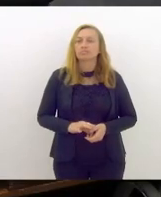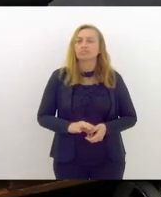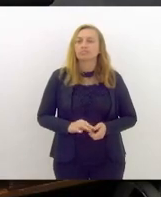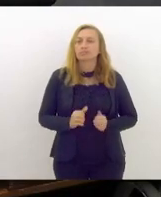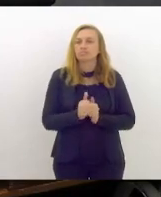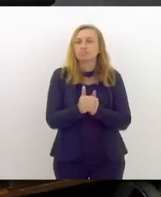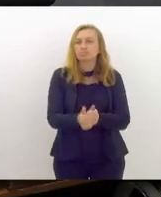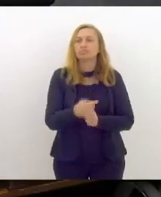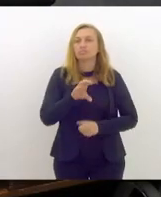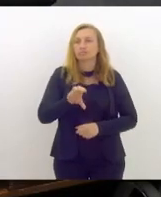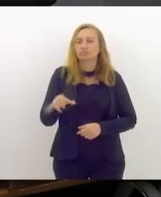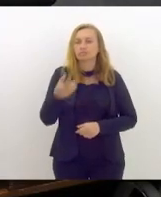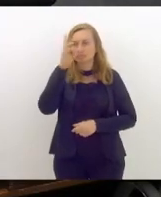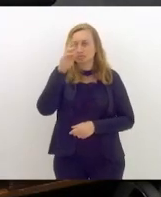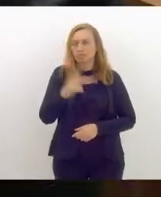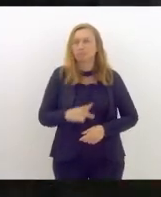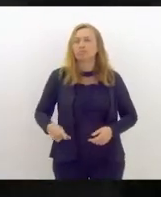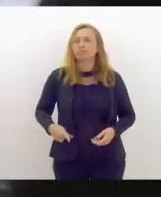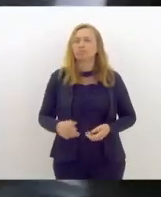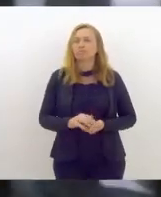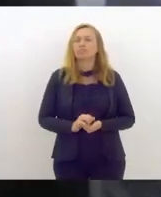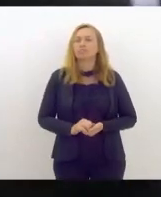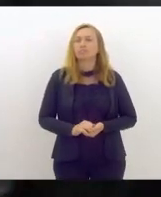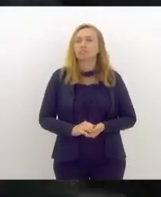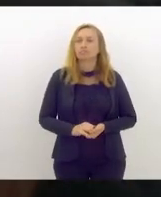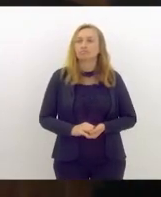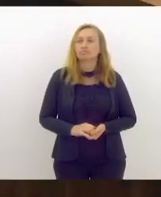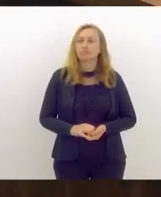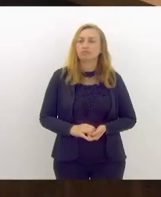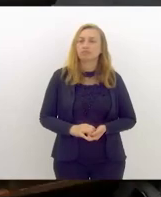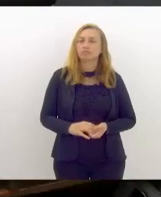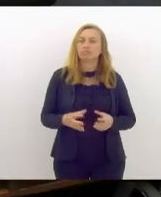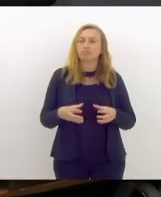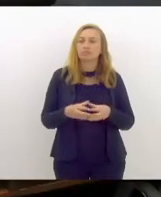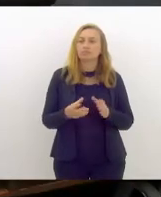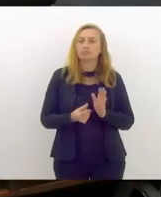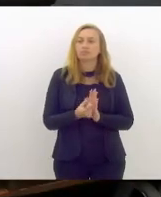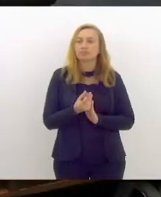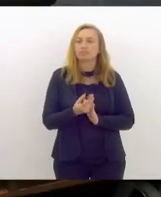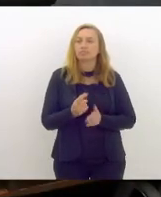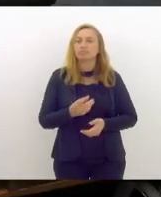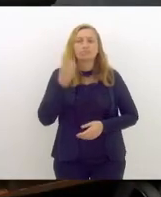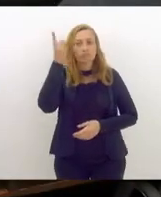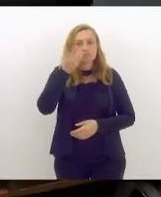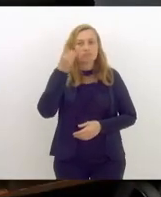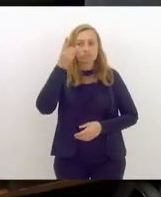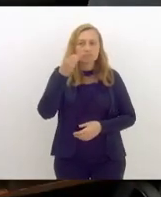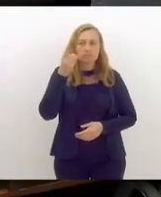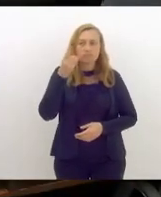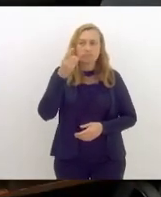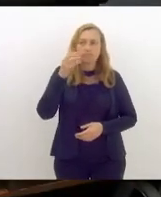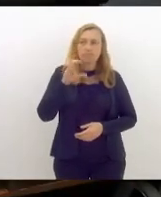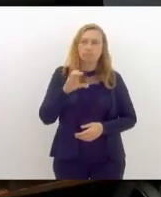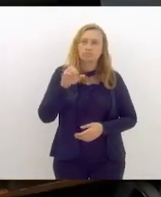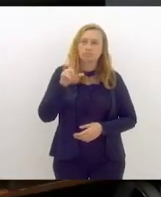Acompanhe meu parecer da CCJ. Pela Comissão de Orçamento. Deputado Márcio